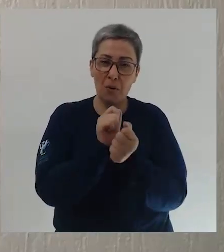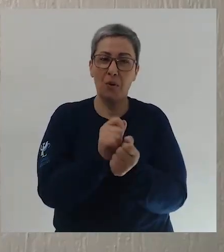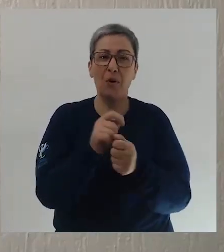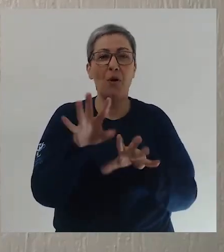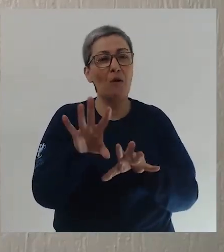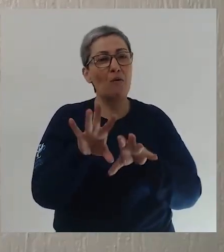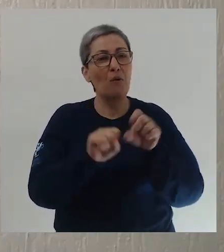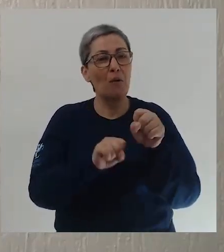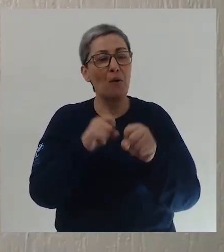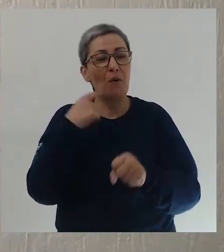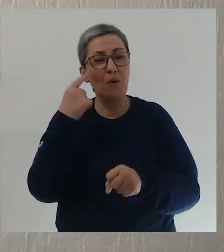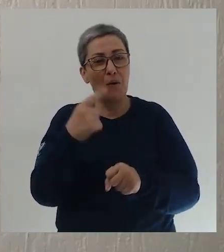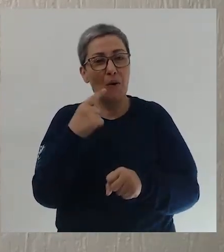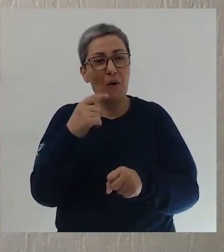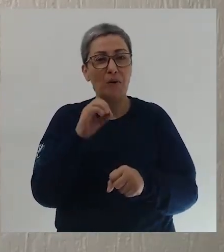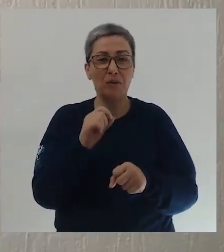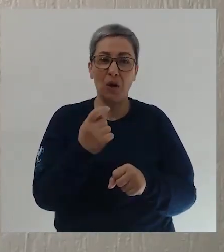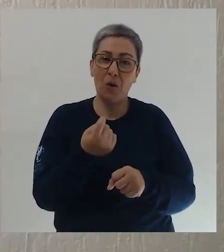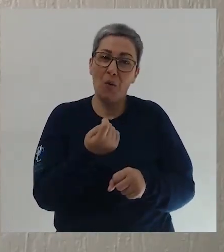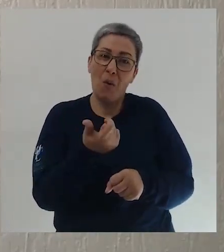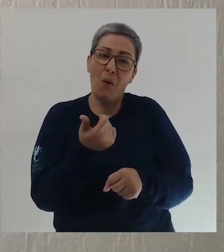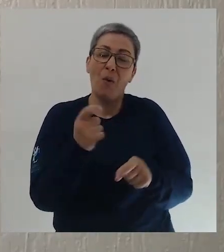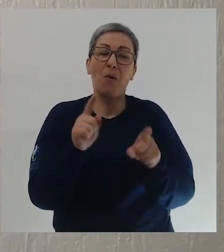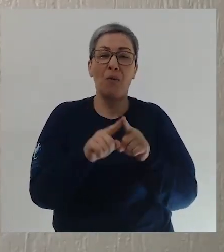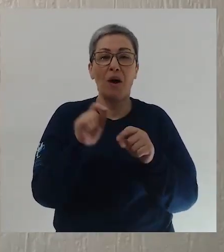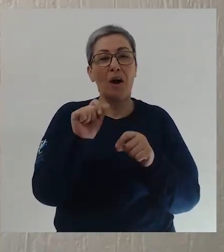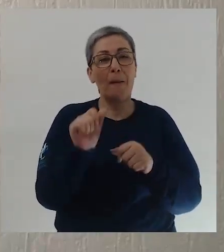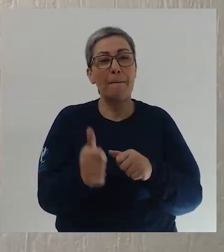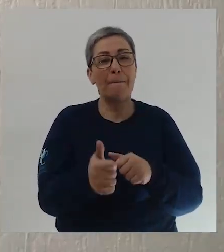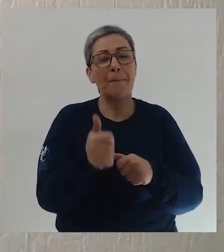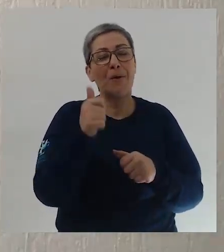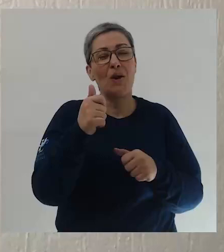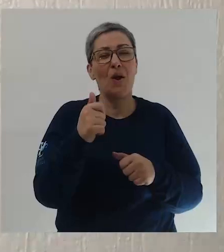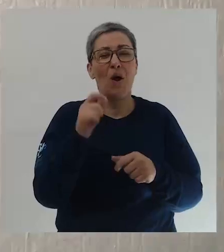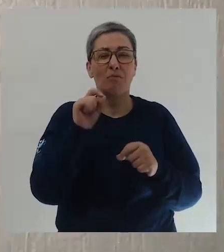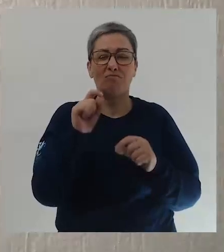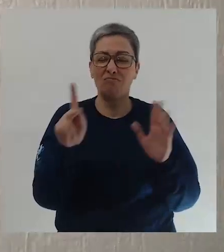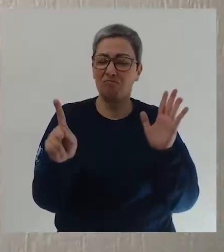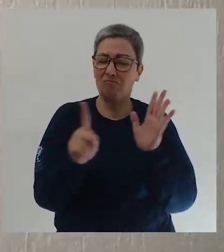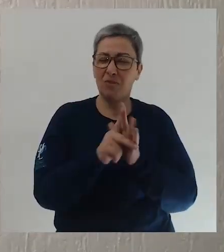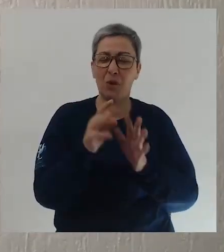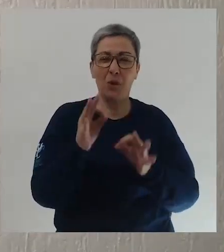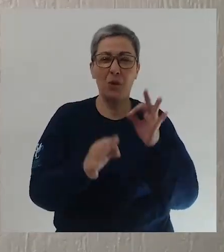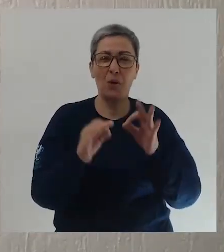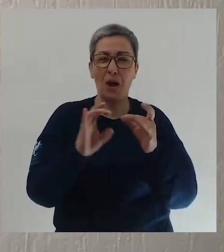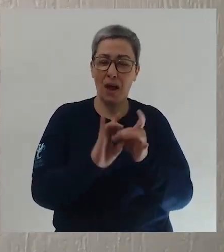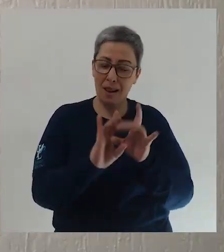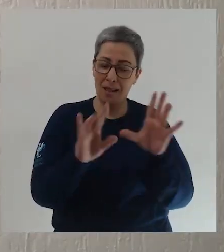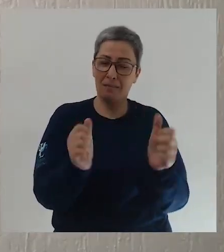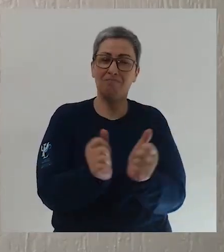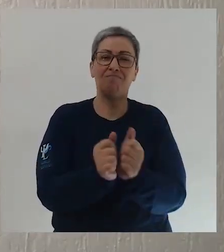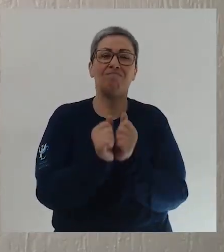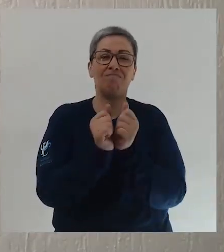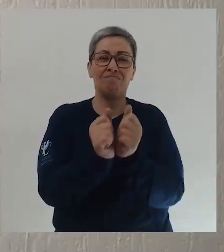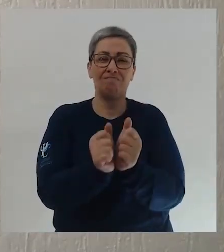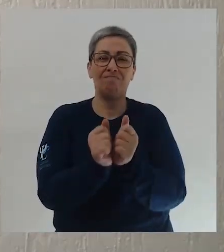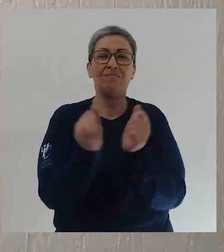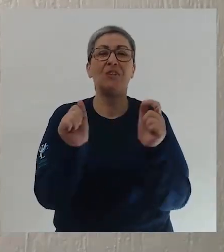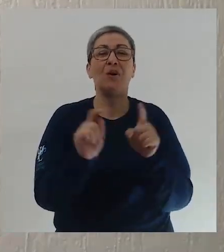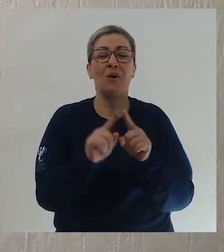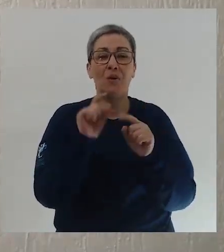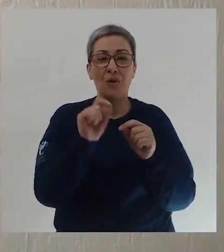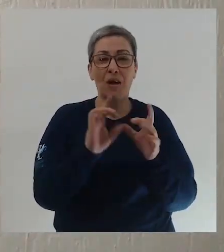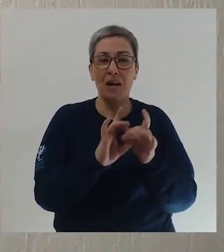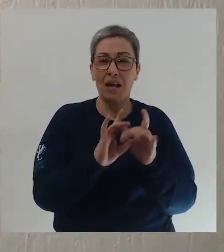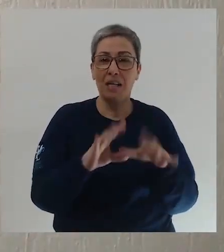escravos. Formou-se advogado provisionado, tornando-se o maior especialista jurídico na libertação de